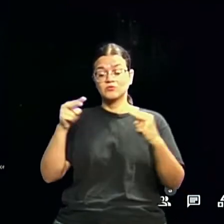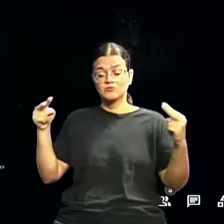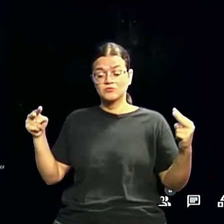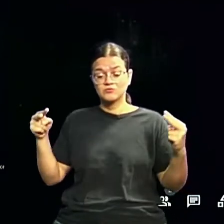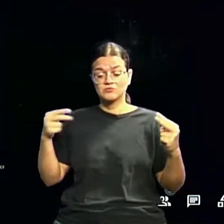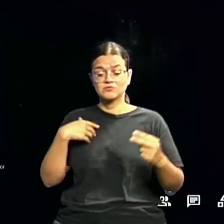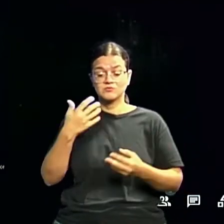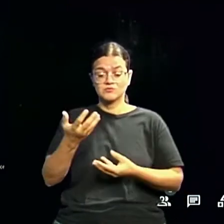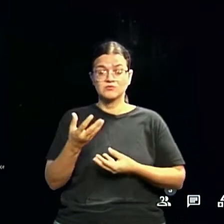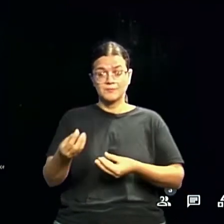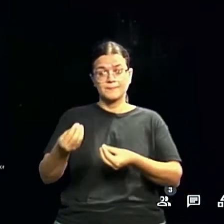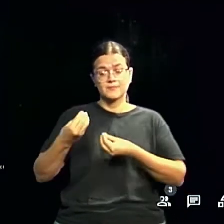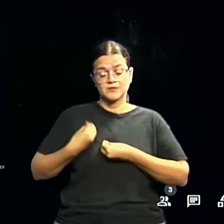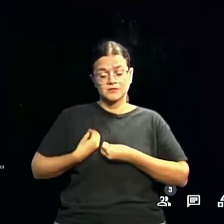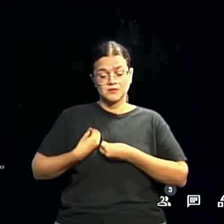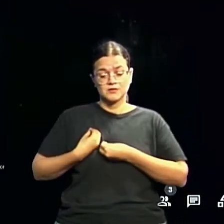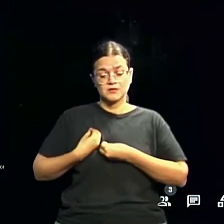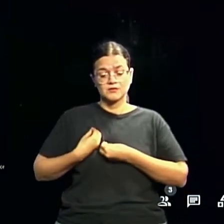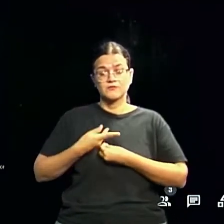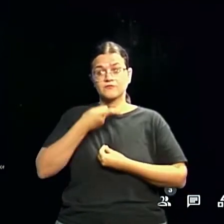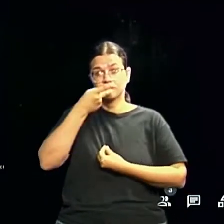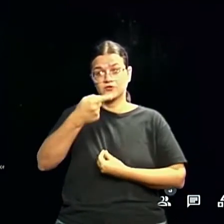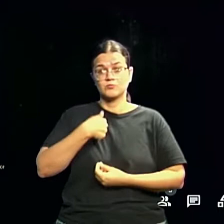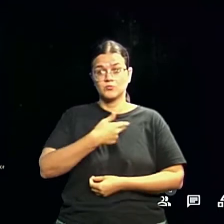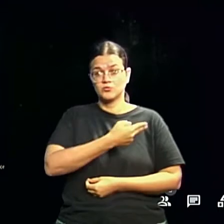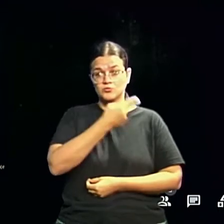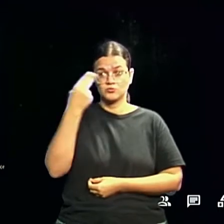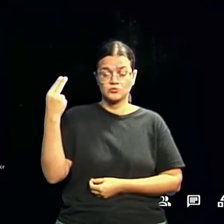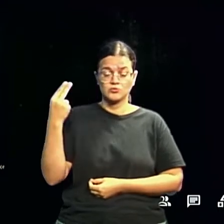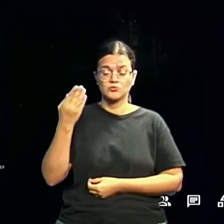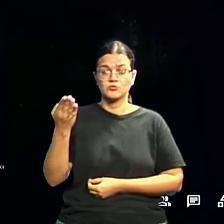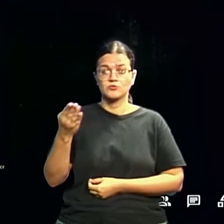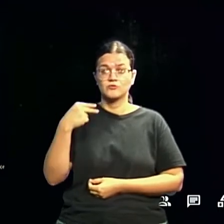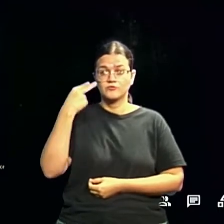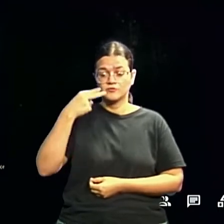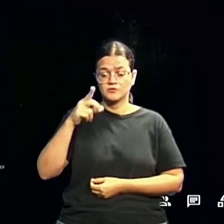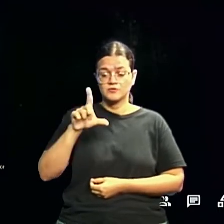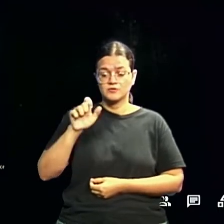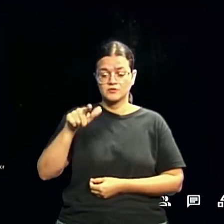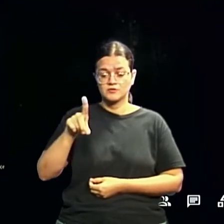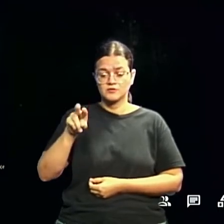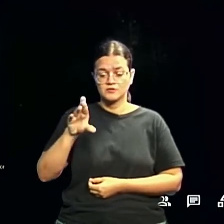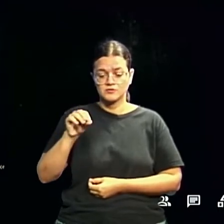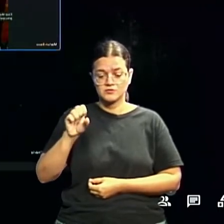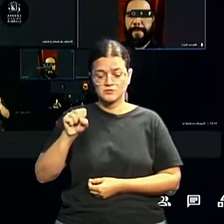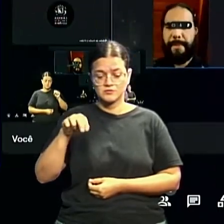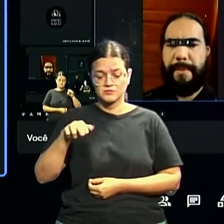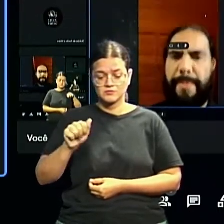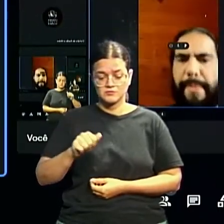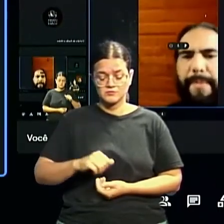eu gostaria da gentileza, eu fui citado pelo nobre vereador Leandro Sena.